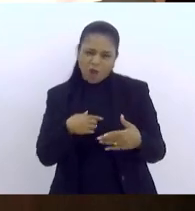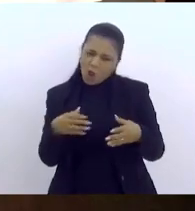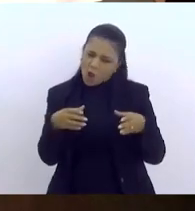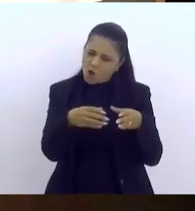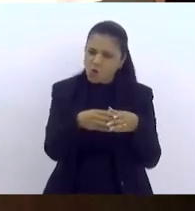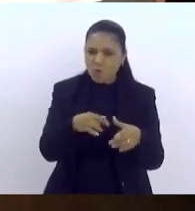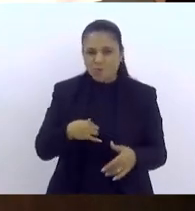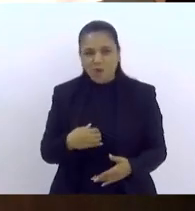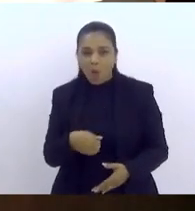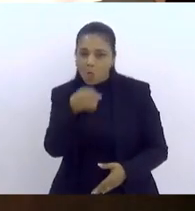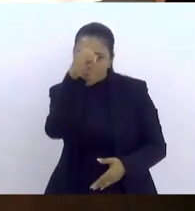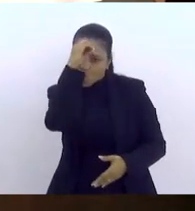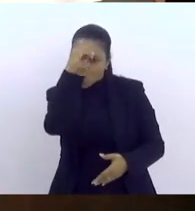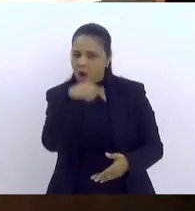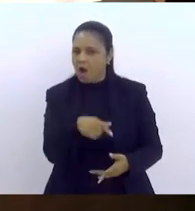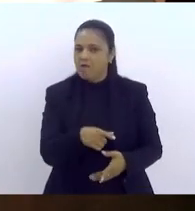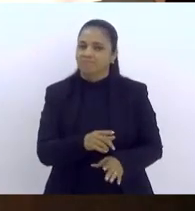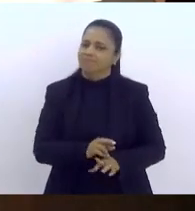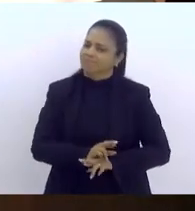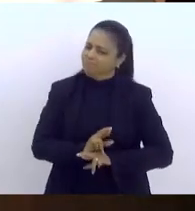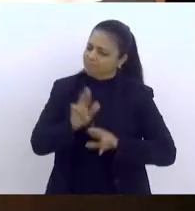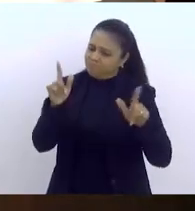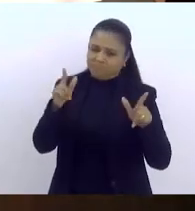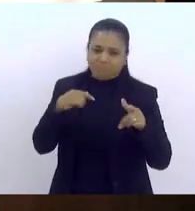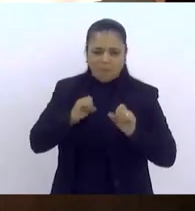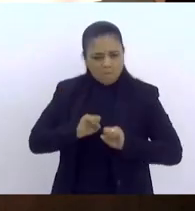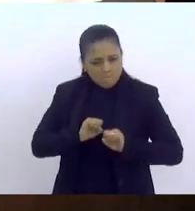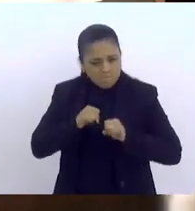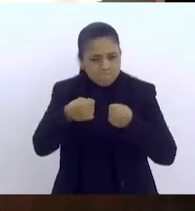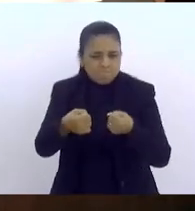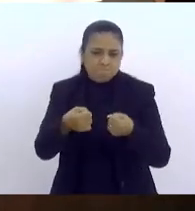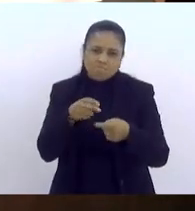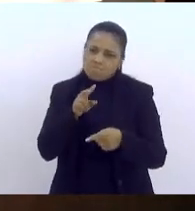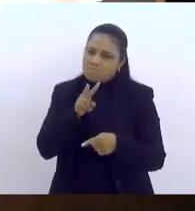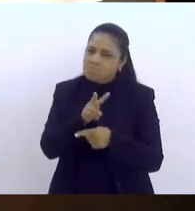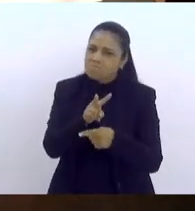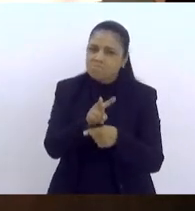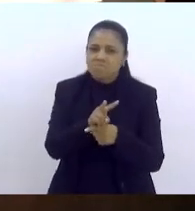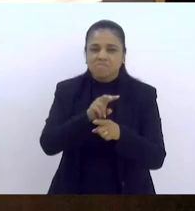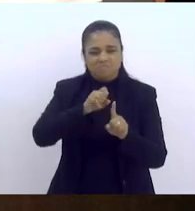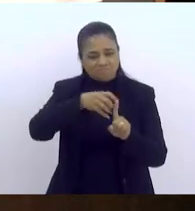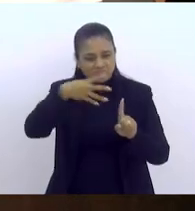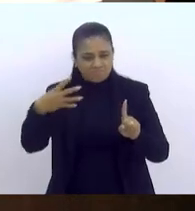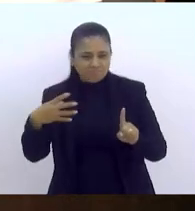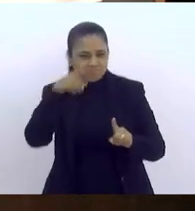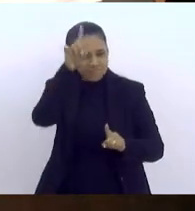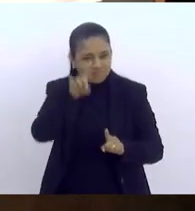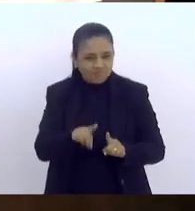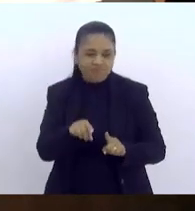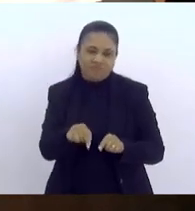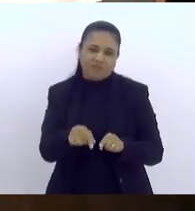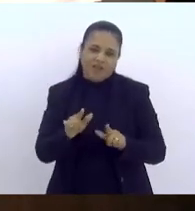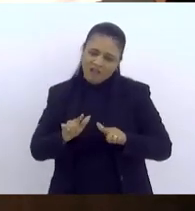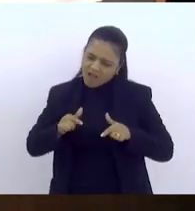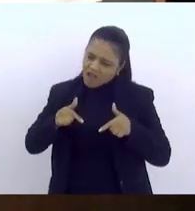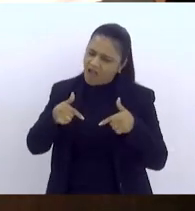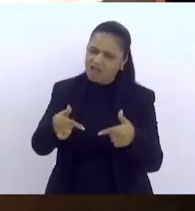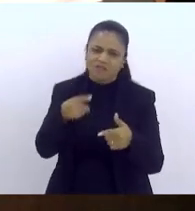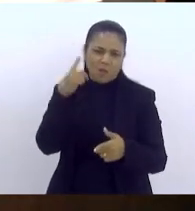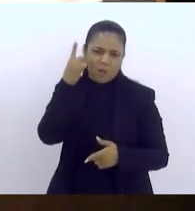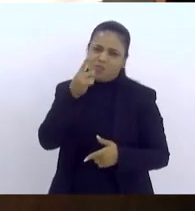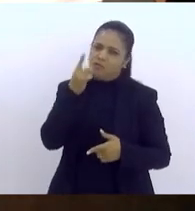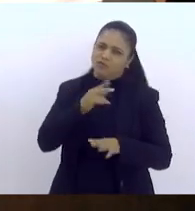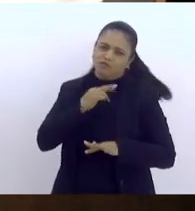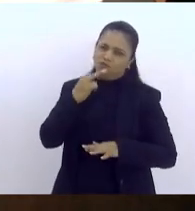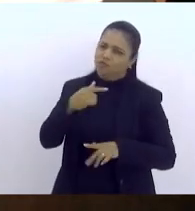visa simplesmente proteger o direito dos homossexuais. Não! É puro ativismo político e tentam o tempo inteiro